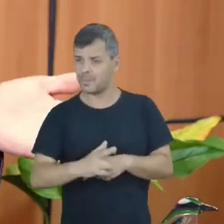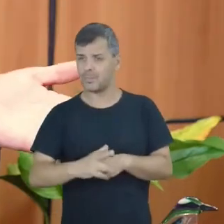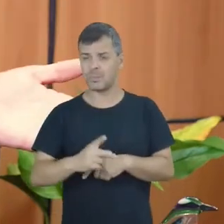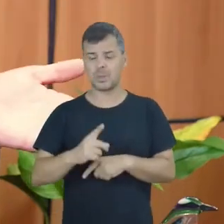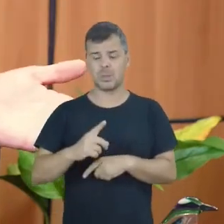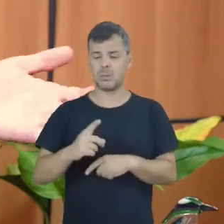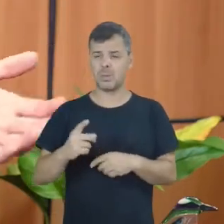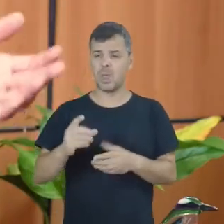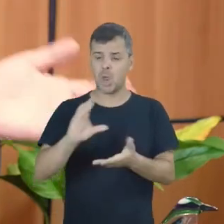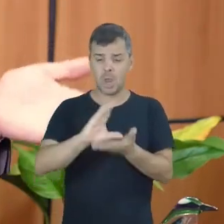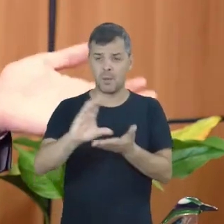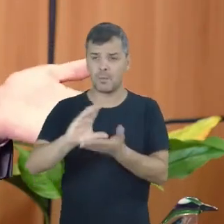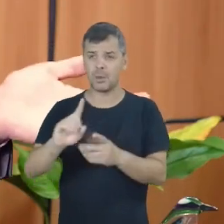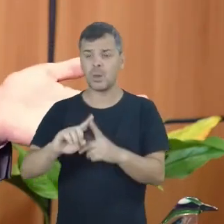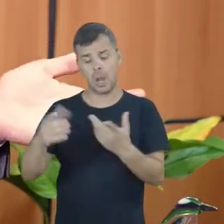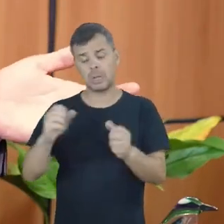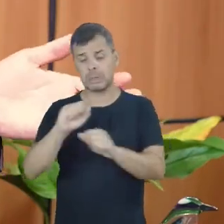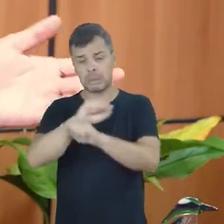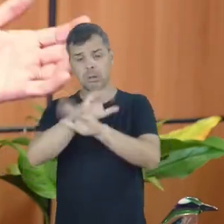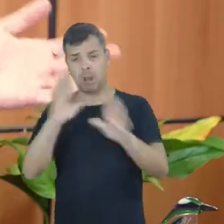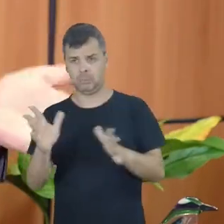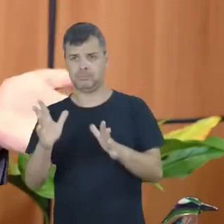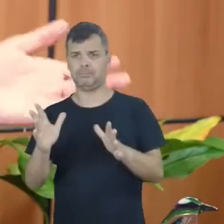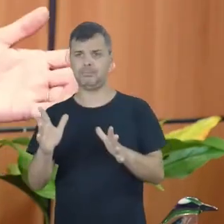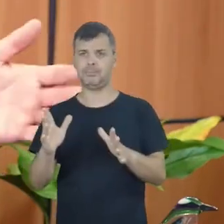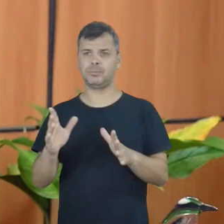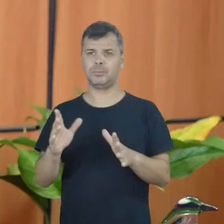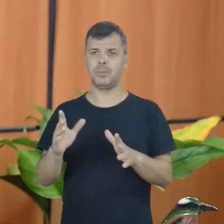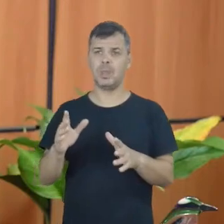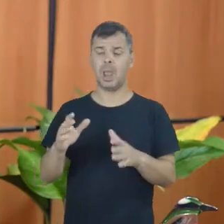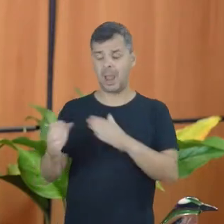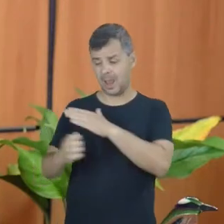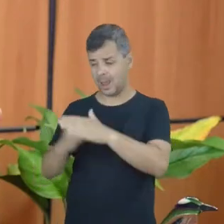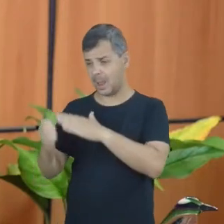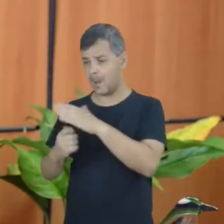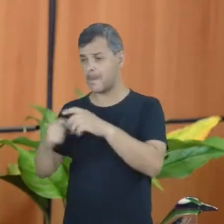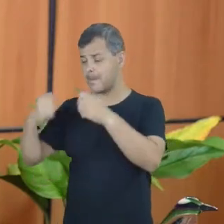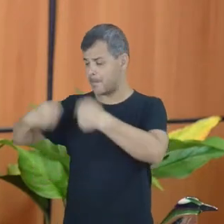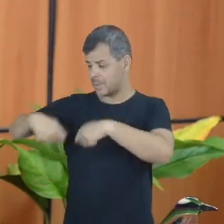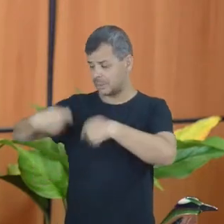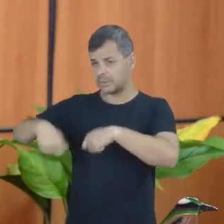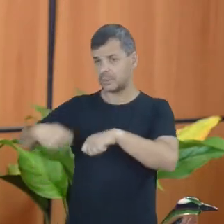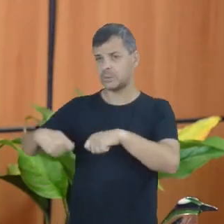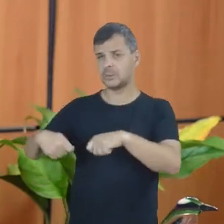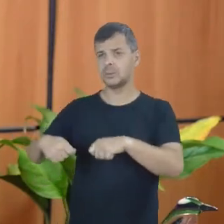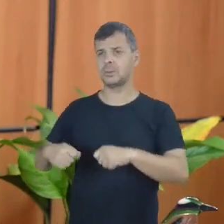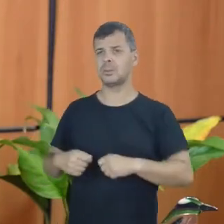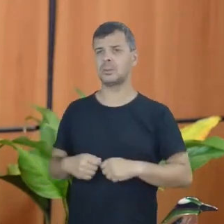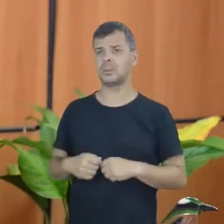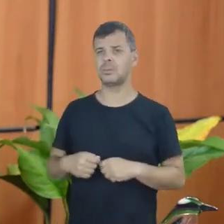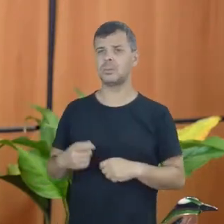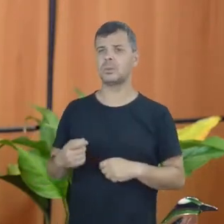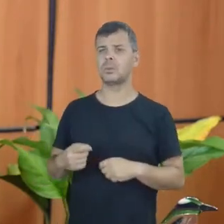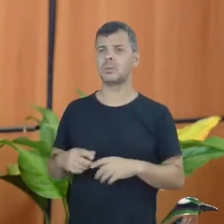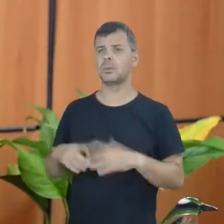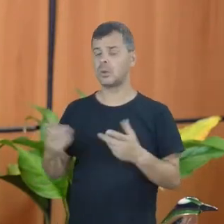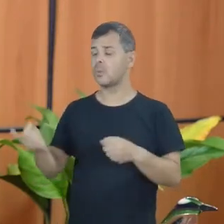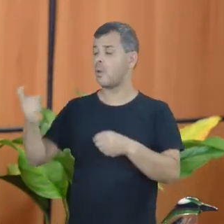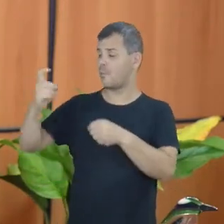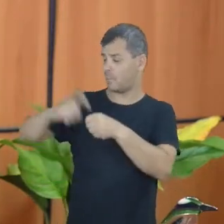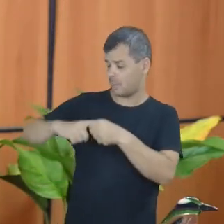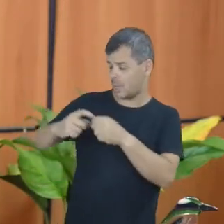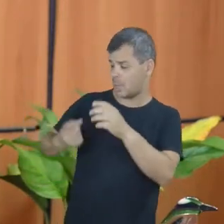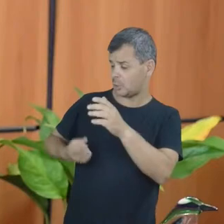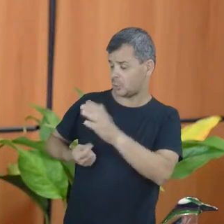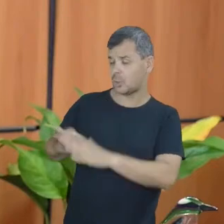ninguém investe sem resultado, evidentemente. Empresas investem, precisa ter o retorno, precisa